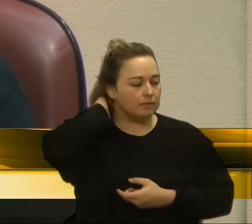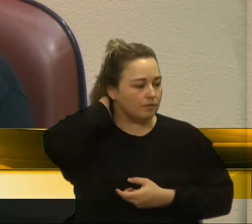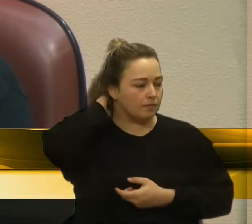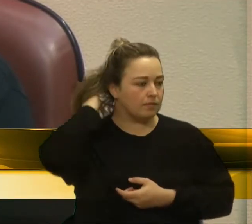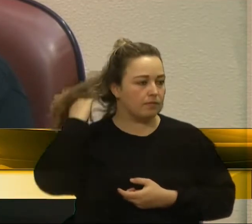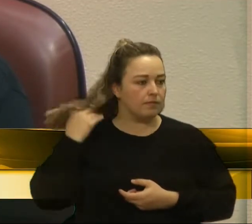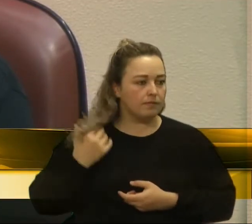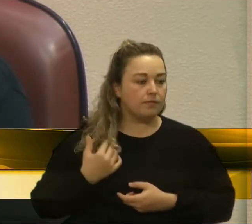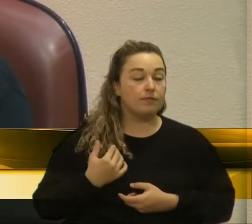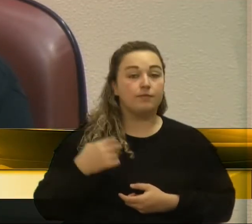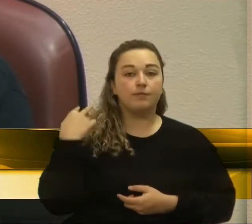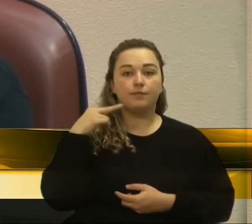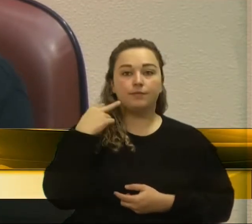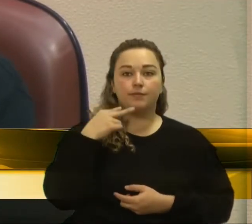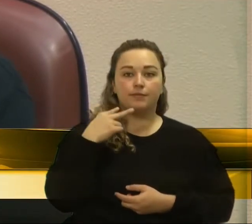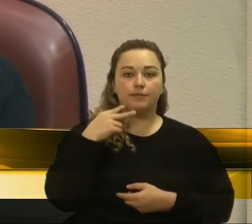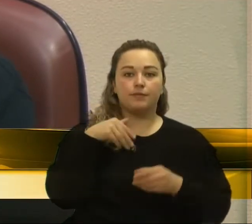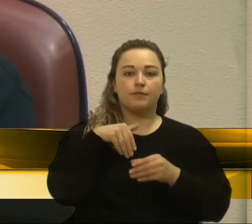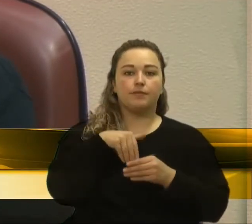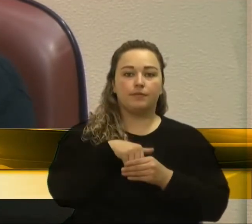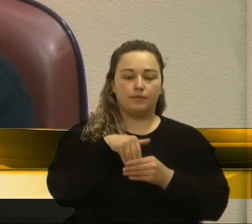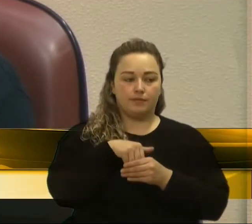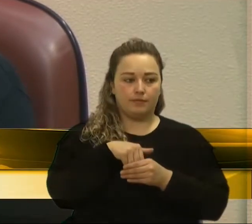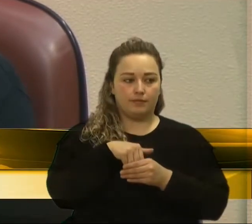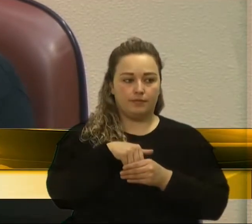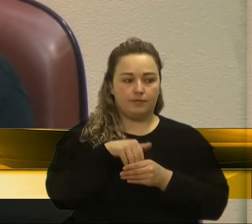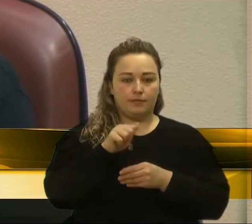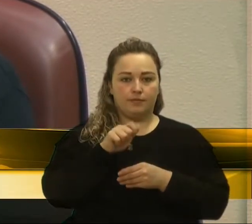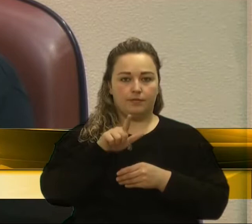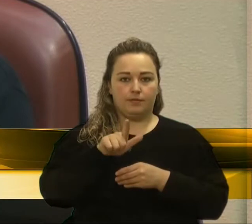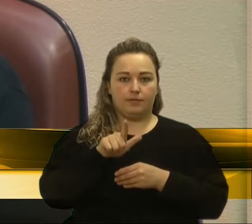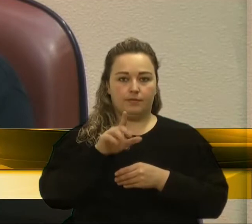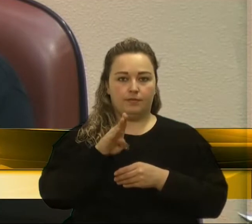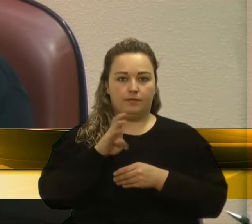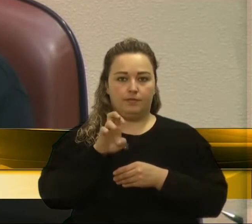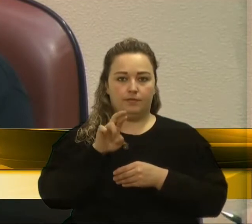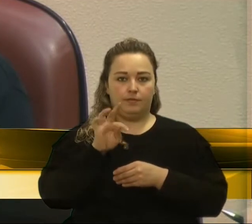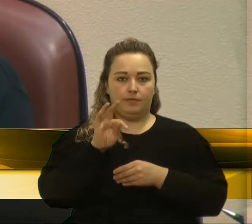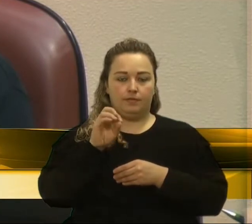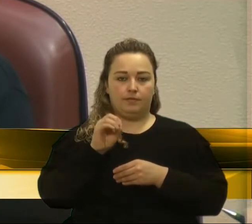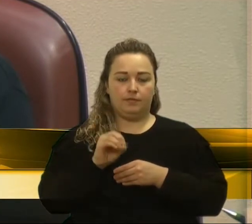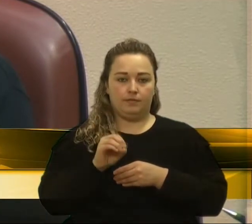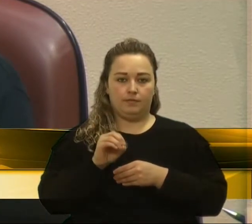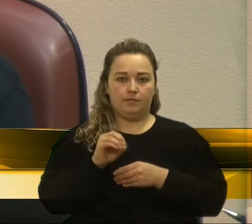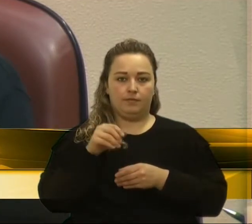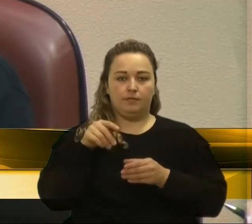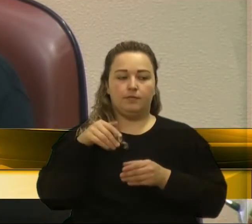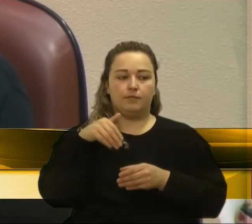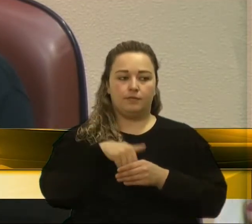Vereador Alberto vota sim. Encerrada a votação.